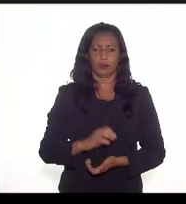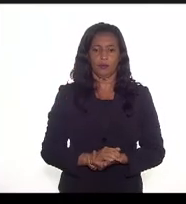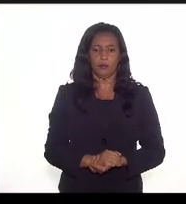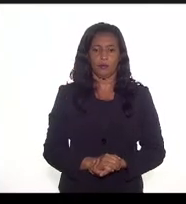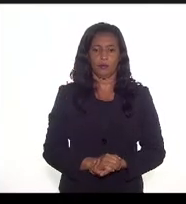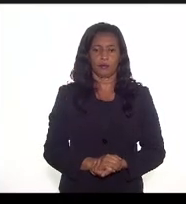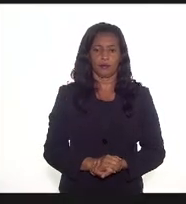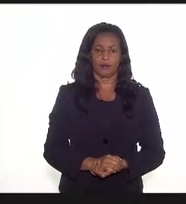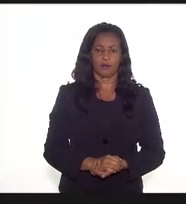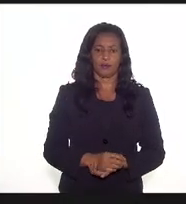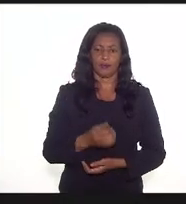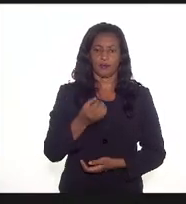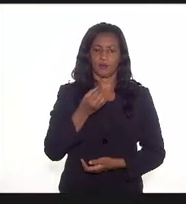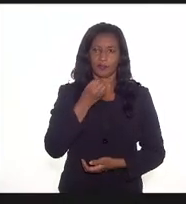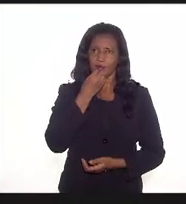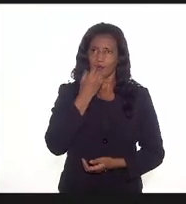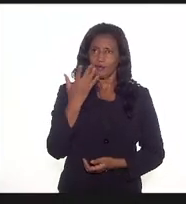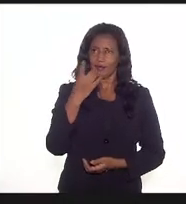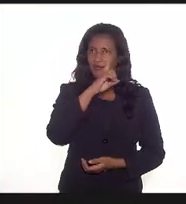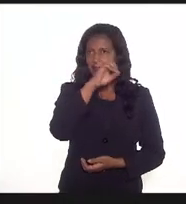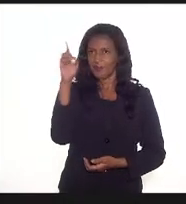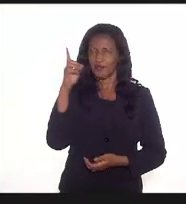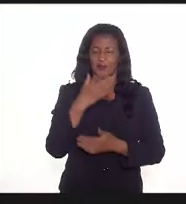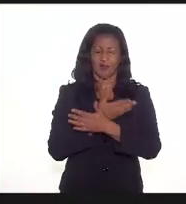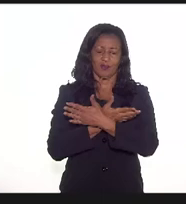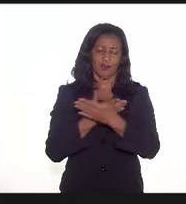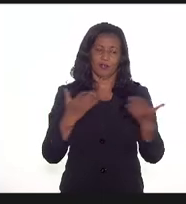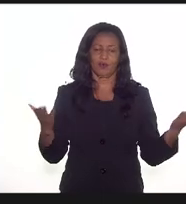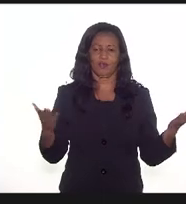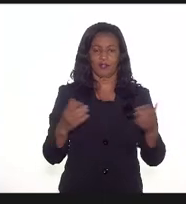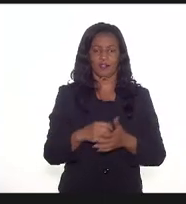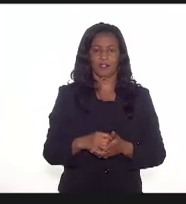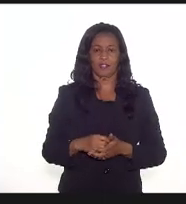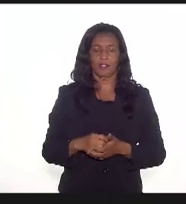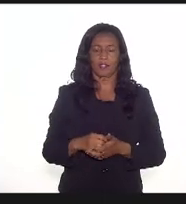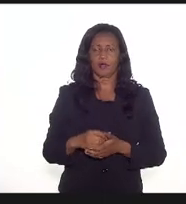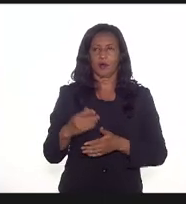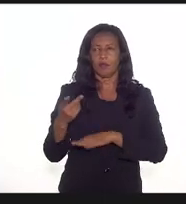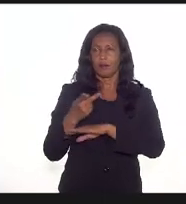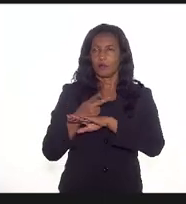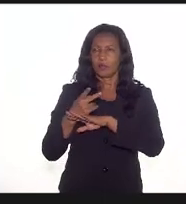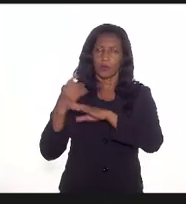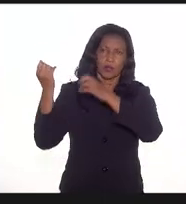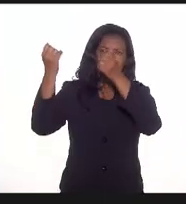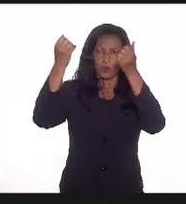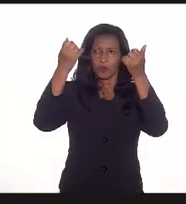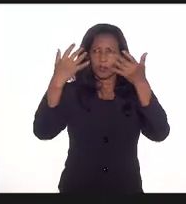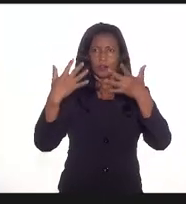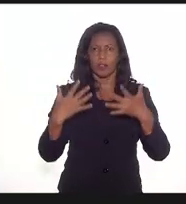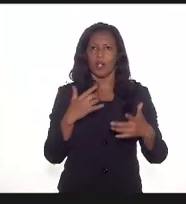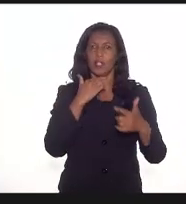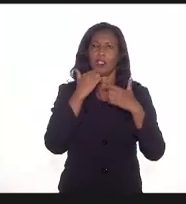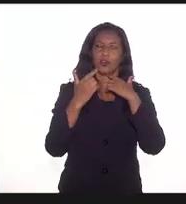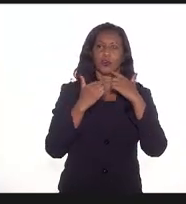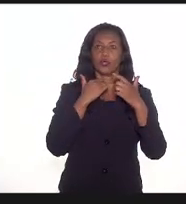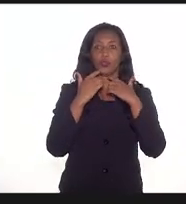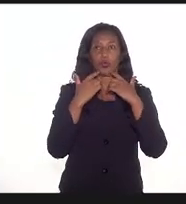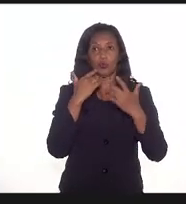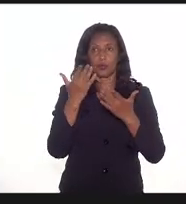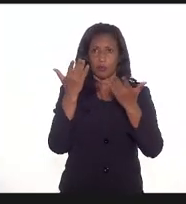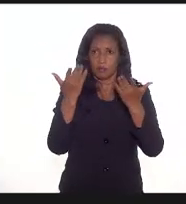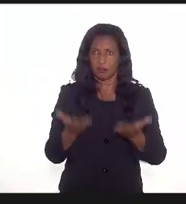Olá, primeiramente, bom dia a todos. Tentando esclarecer um pouco dos questionamentos levantados pelo nosso